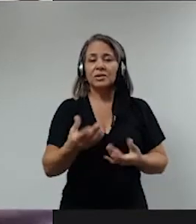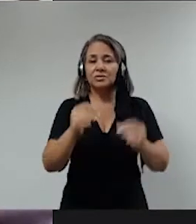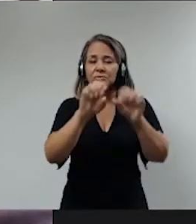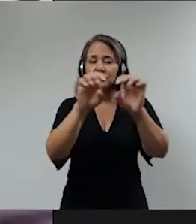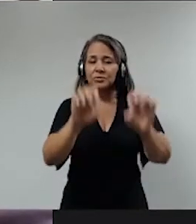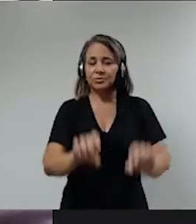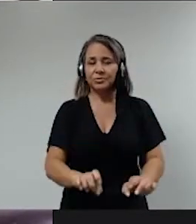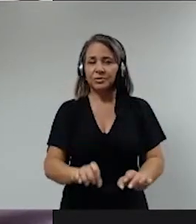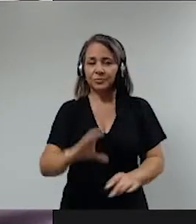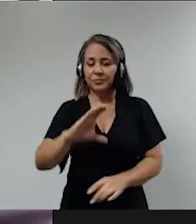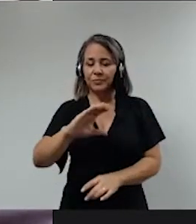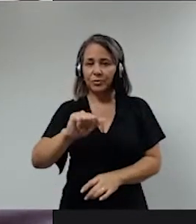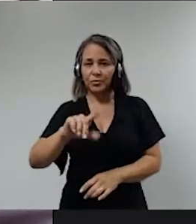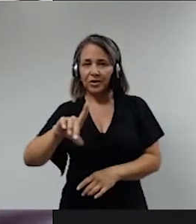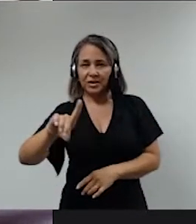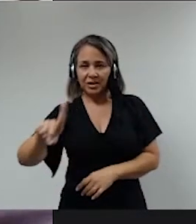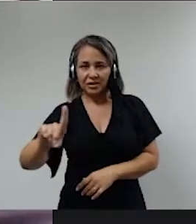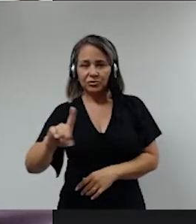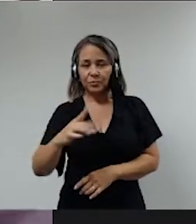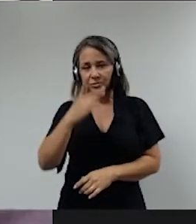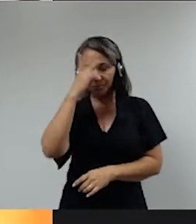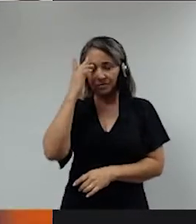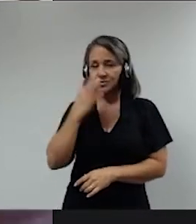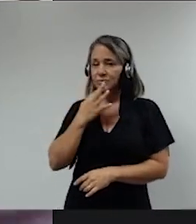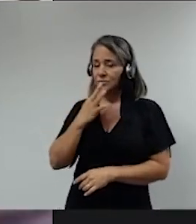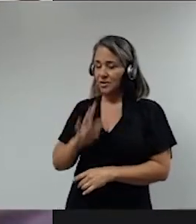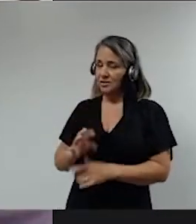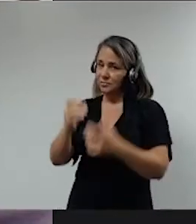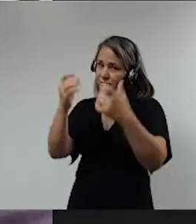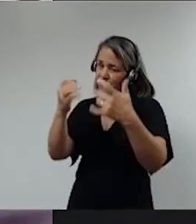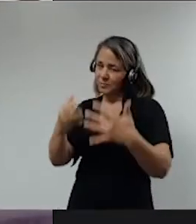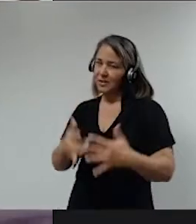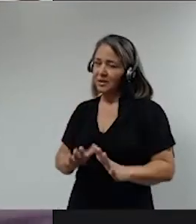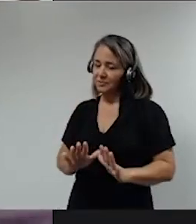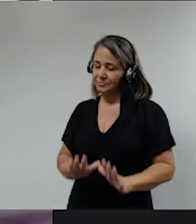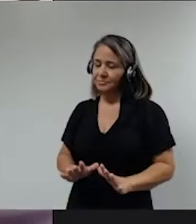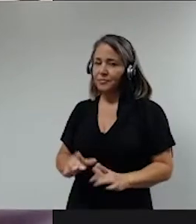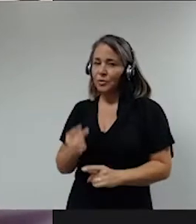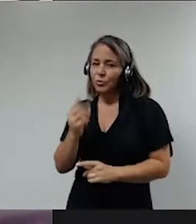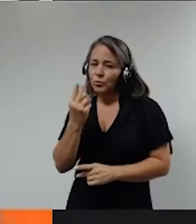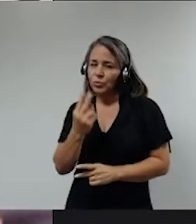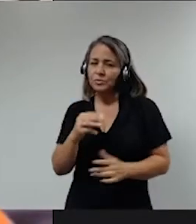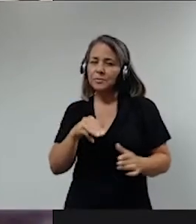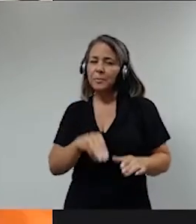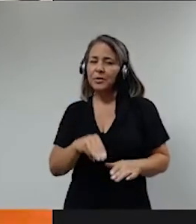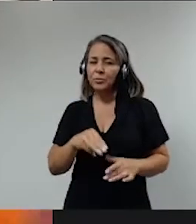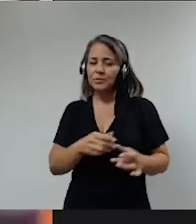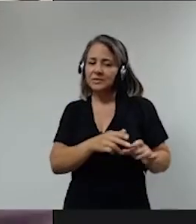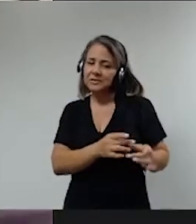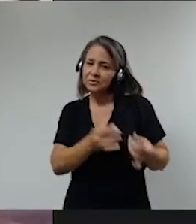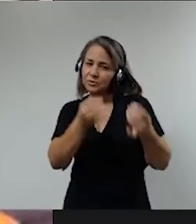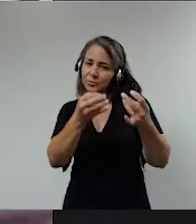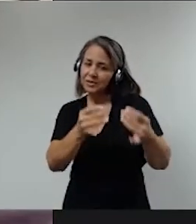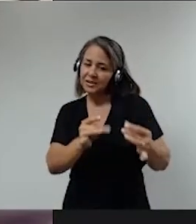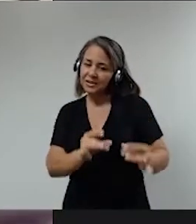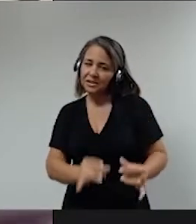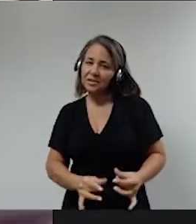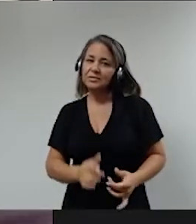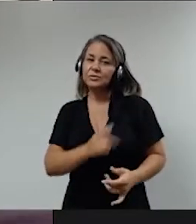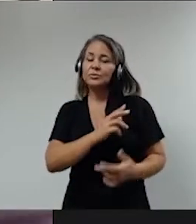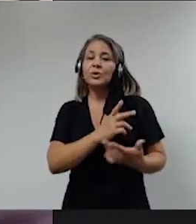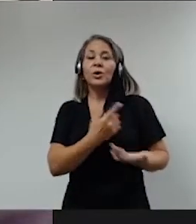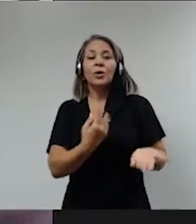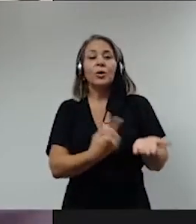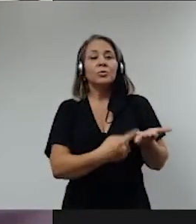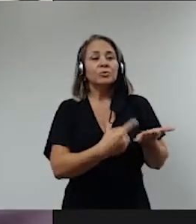o CAD, para quem não é da área de direito concorrencial, eu vou só vou gastar 2 minutos explicando mais ou menos as competências do CAD, para